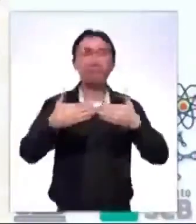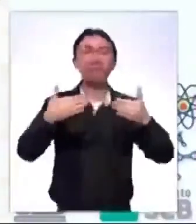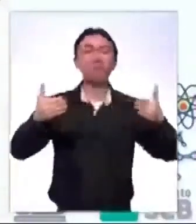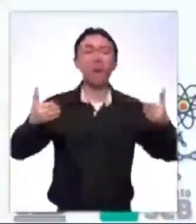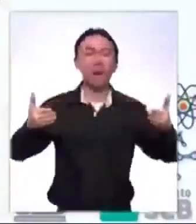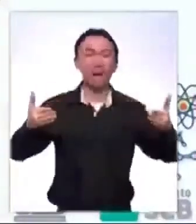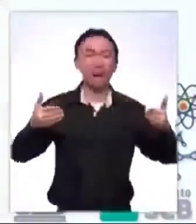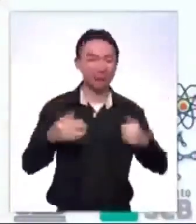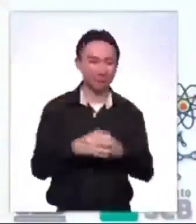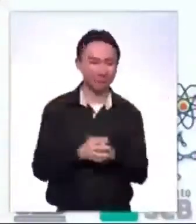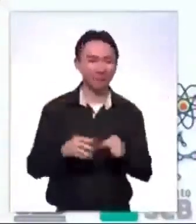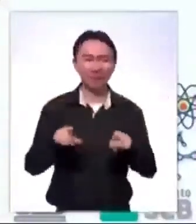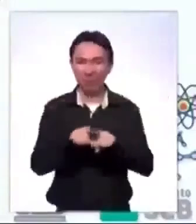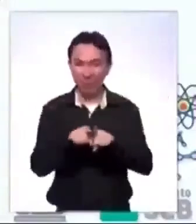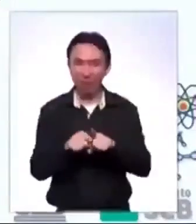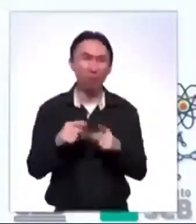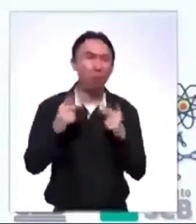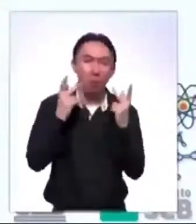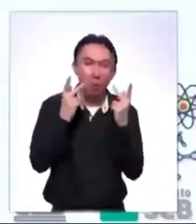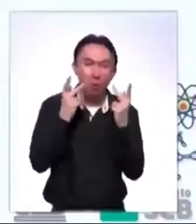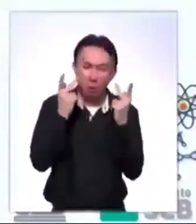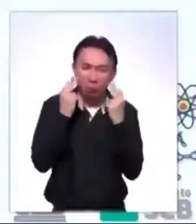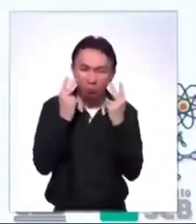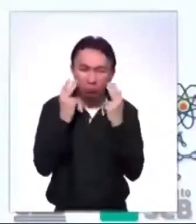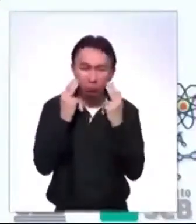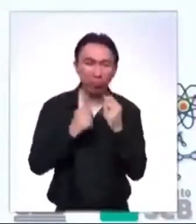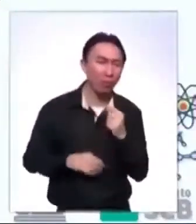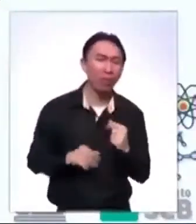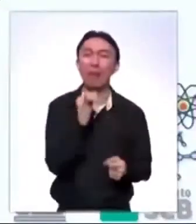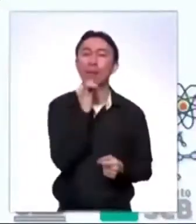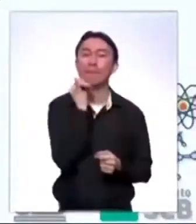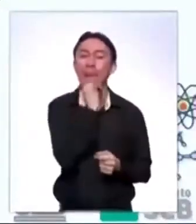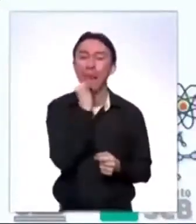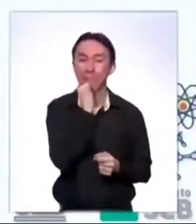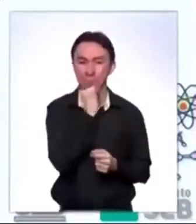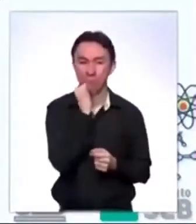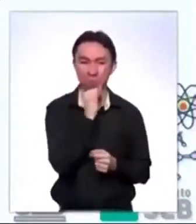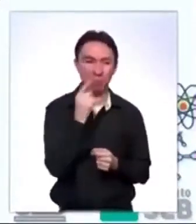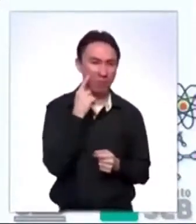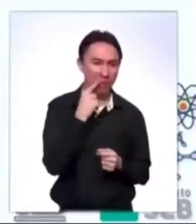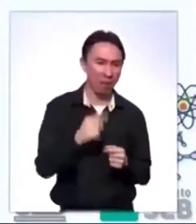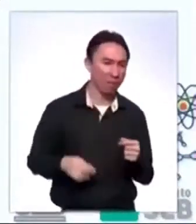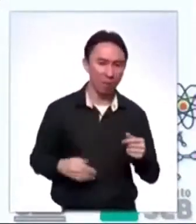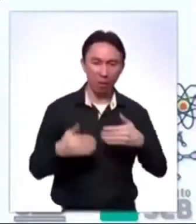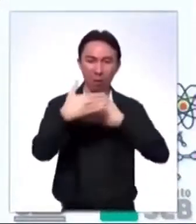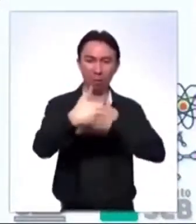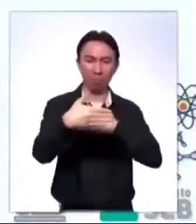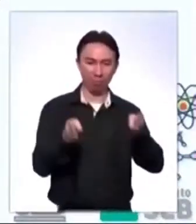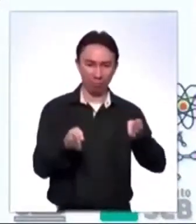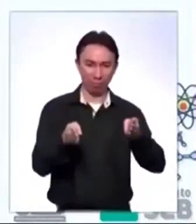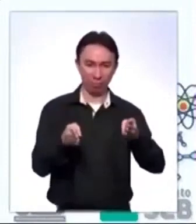E nós vamos ter o teatro mais comum, que é o italiano. O palco italiano, né, é um caixotão, quadradão, tá vendo?